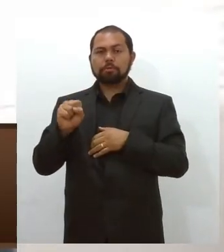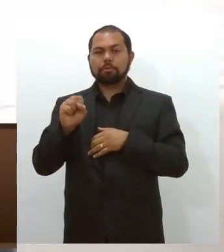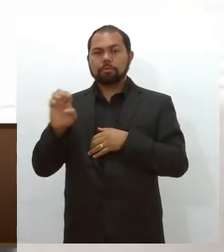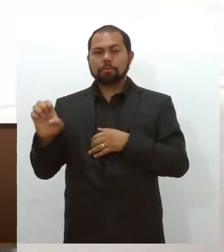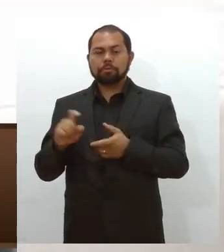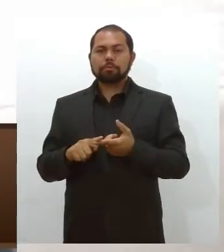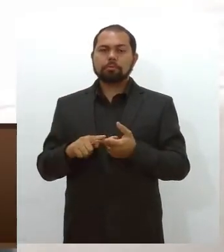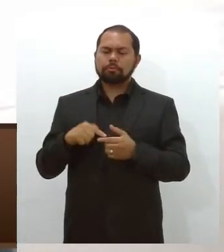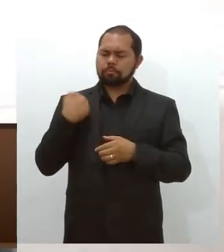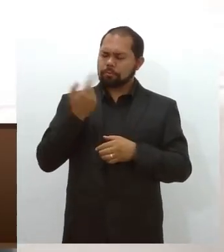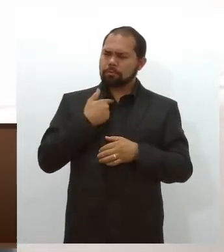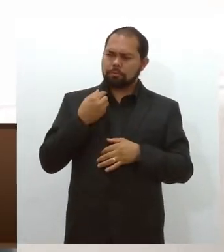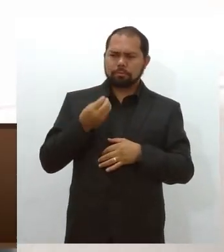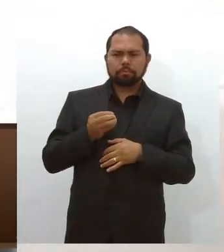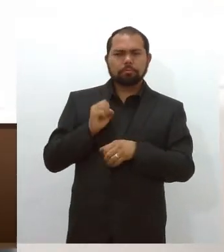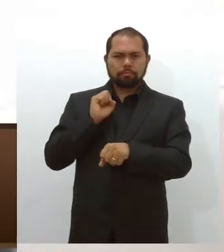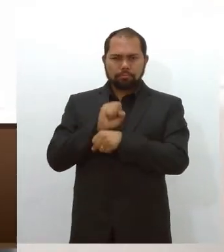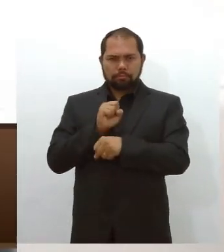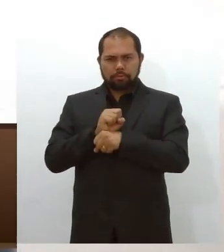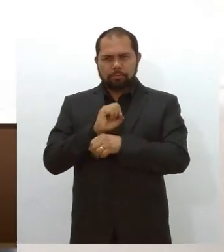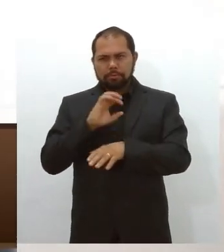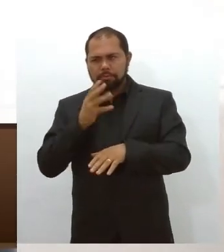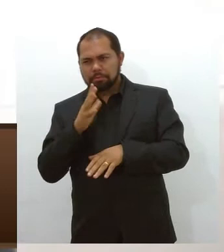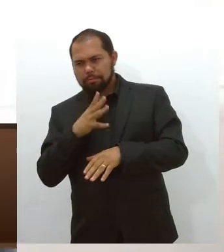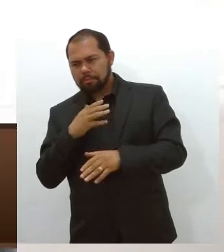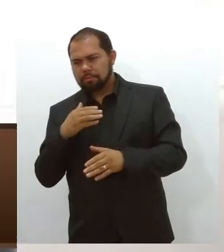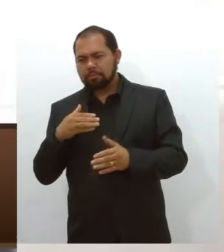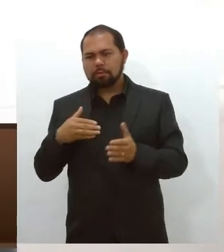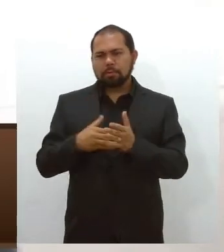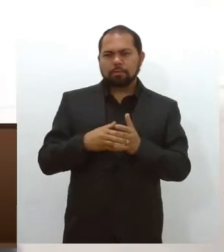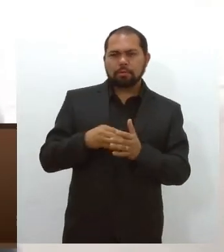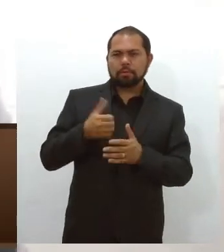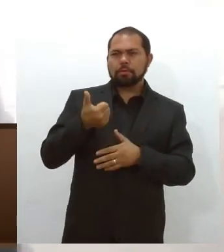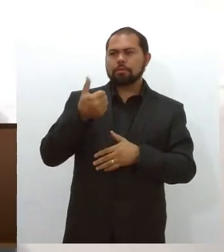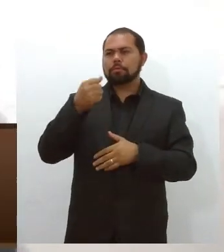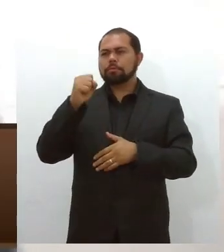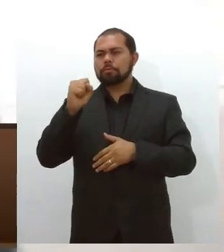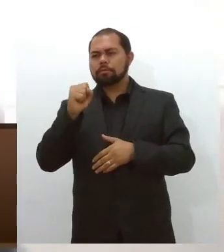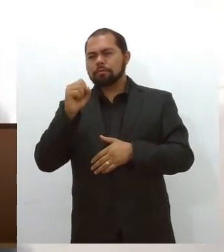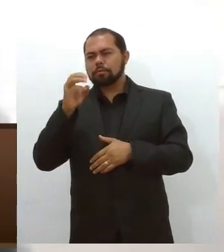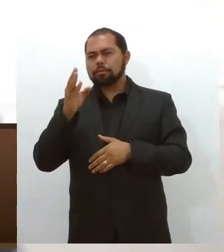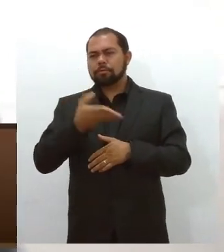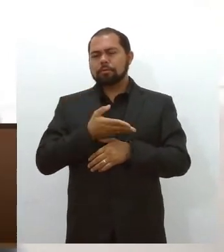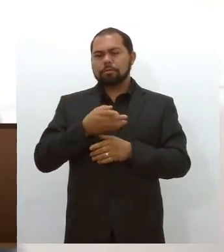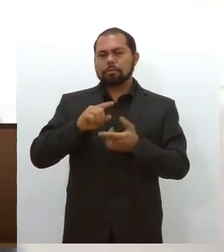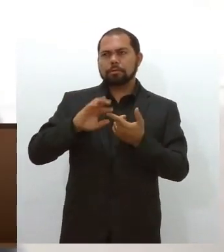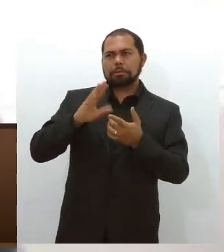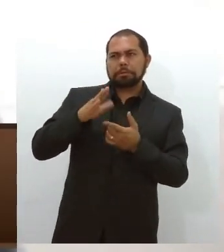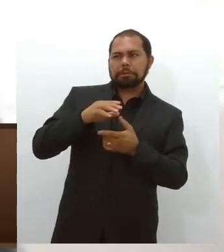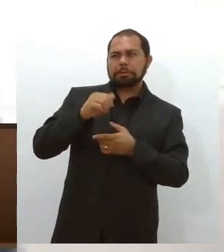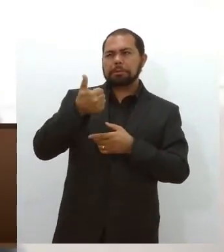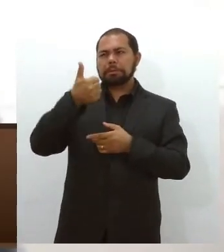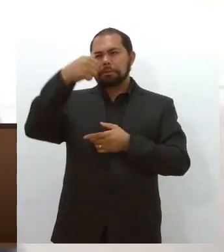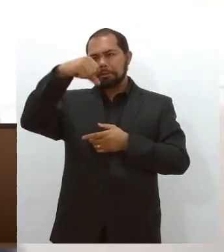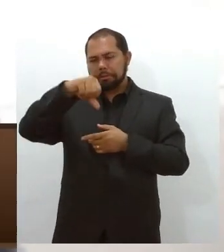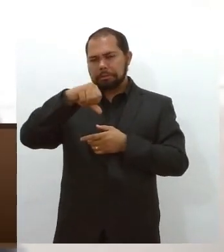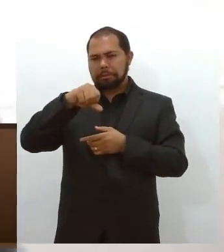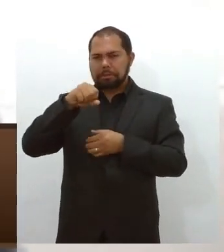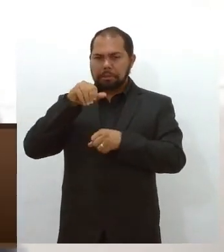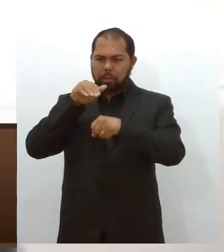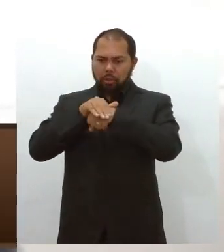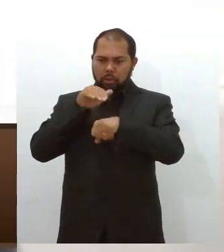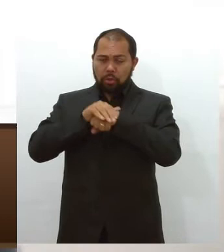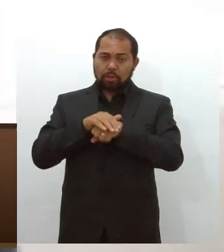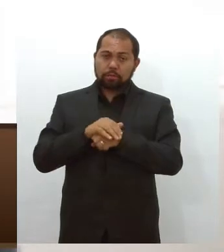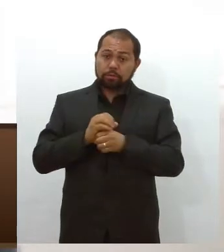até às 18h30 a 19 horas nós tenhamos apurado todas as urnas eletrônicas aqui de